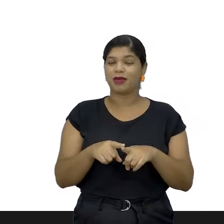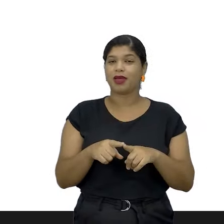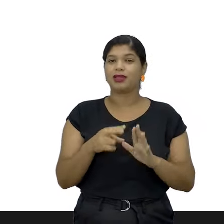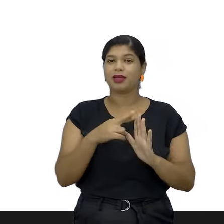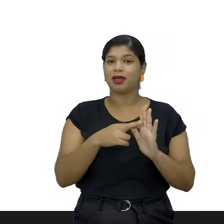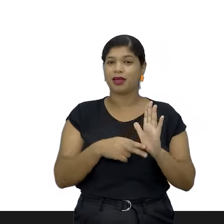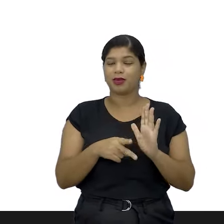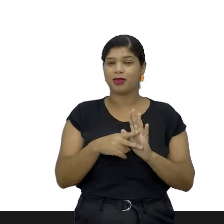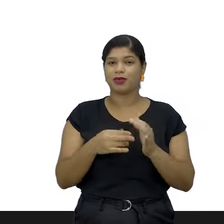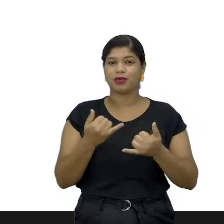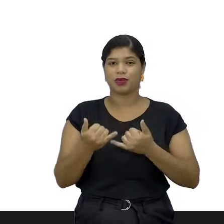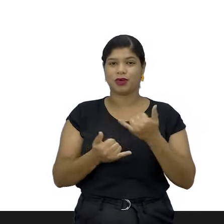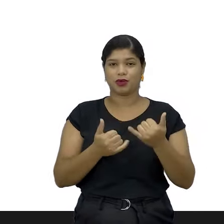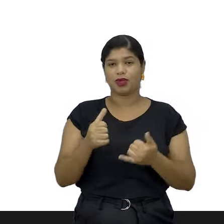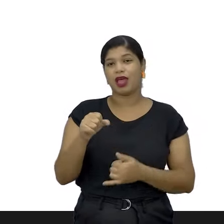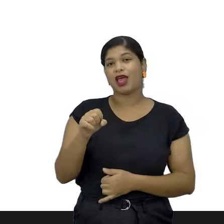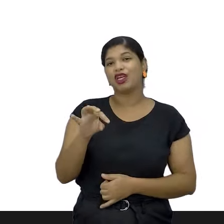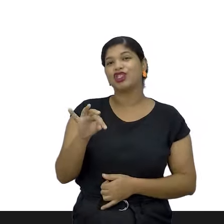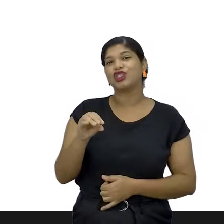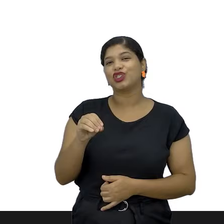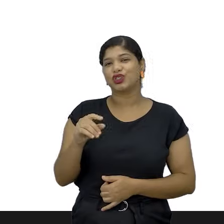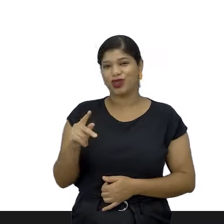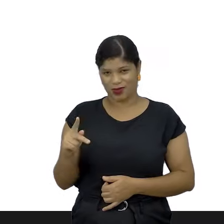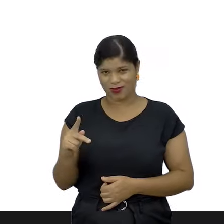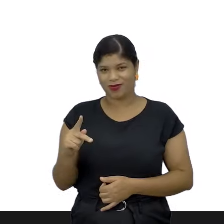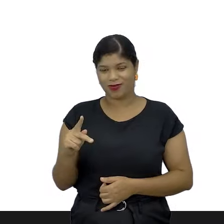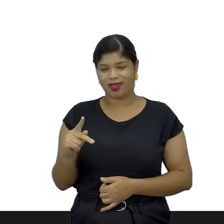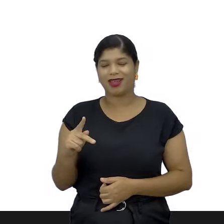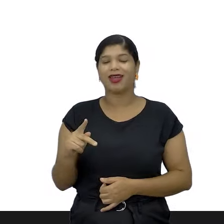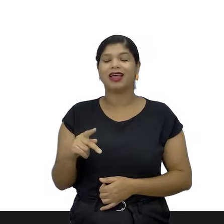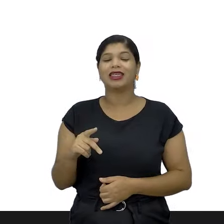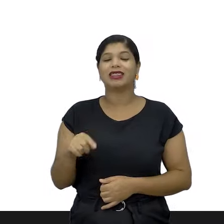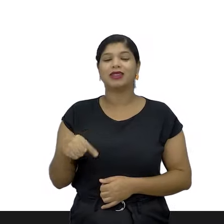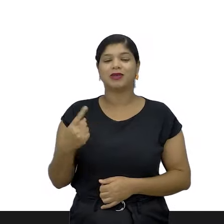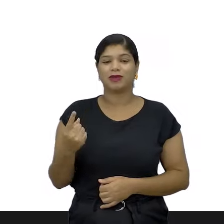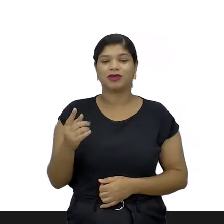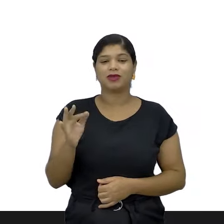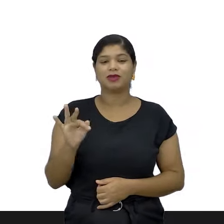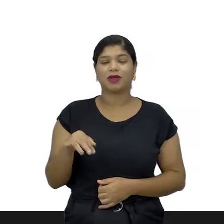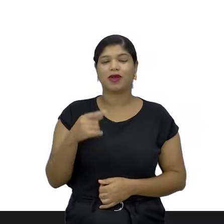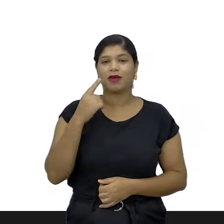na sequência, eles vão levantar as semelhanças e diferenças entre esses